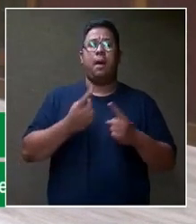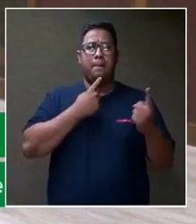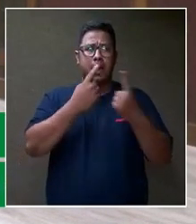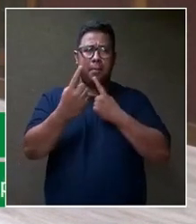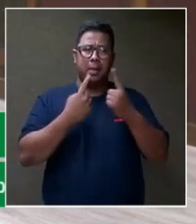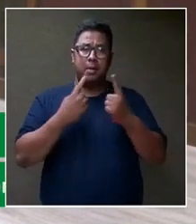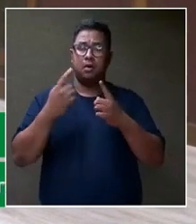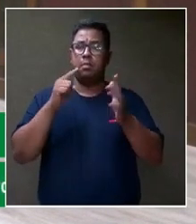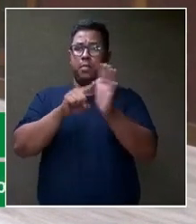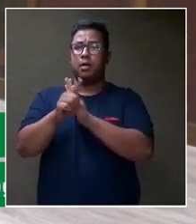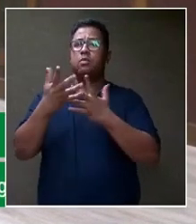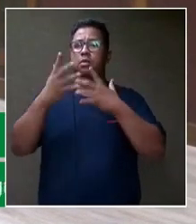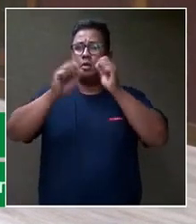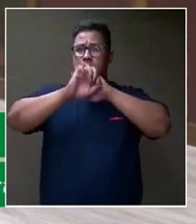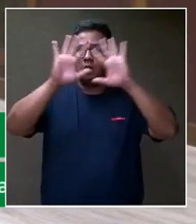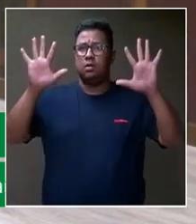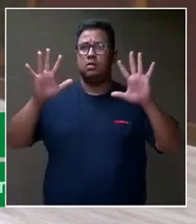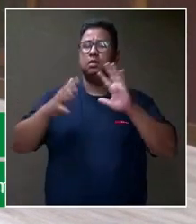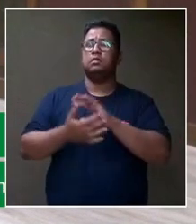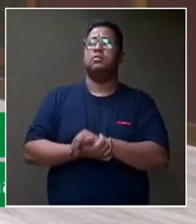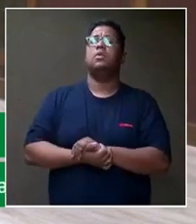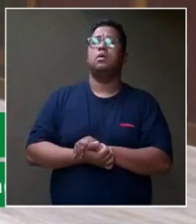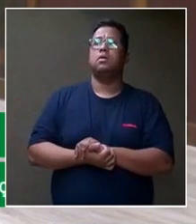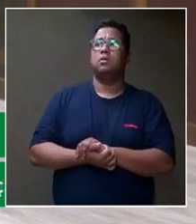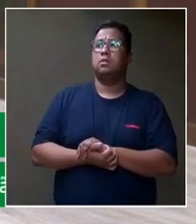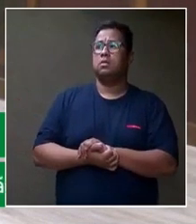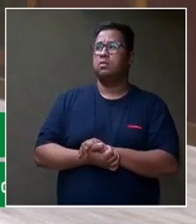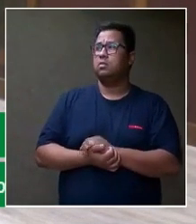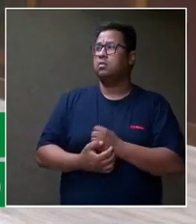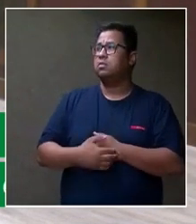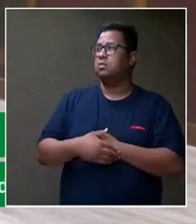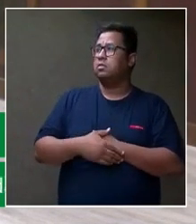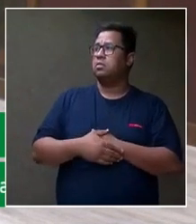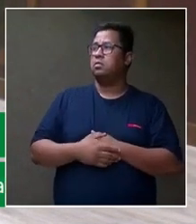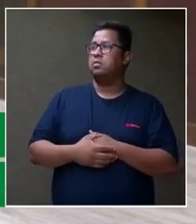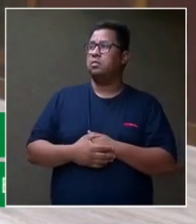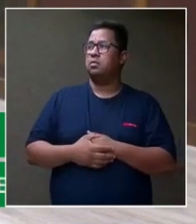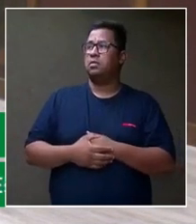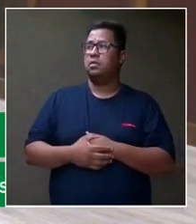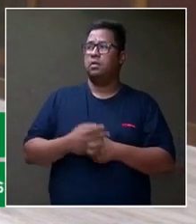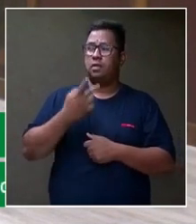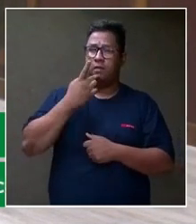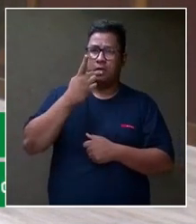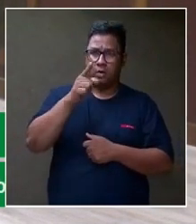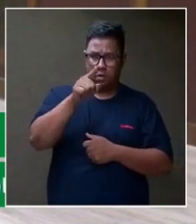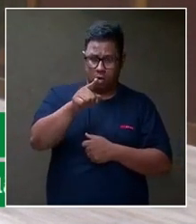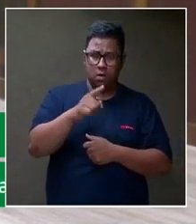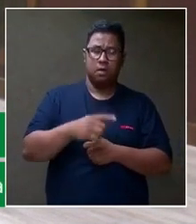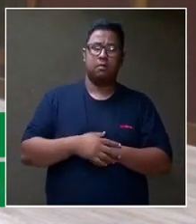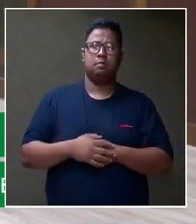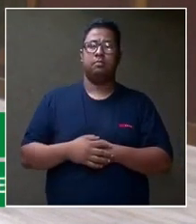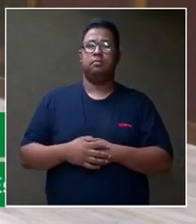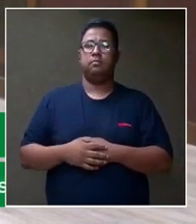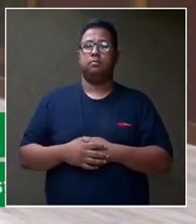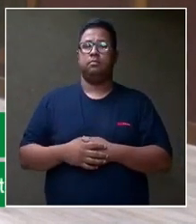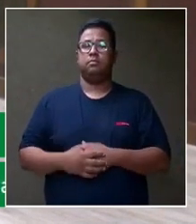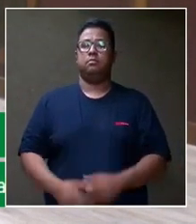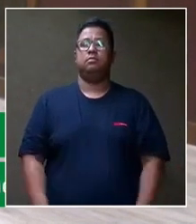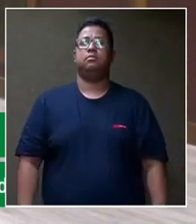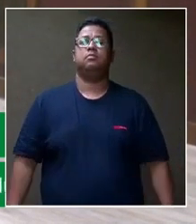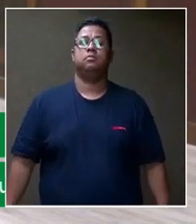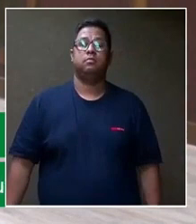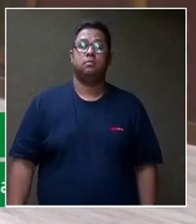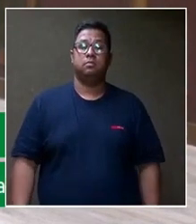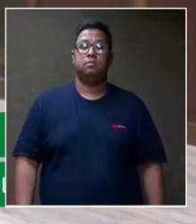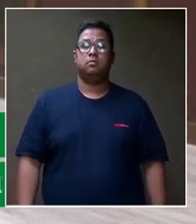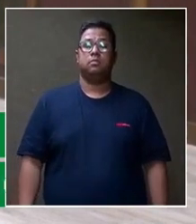estou na fase de pergunta, eu quero não, esclarecer. Coloque esse ponto aí, esse um minutinho que o senhor está dizendo, o senhor coloque. Não, excelência, não, tem é porque